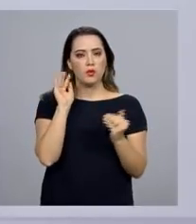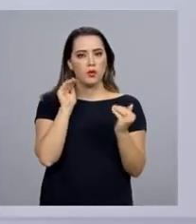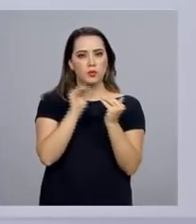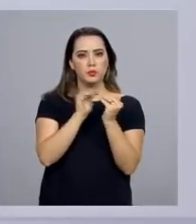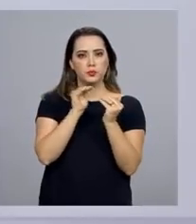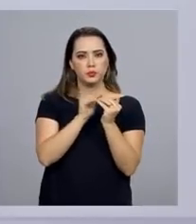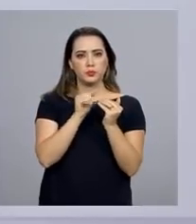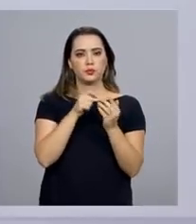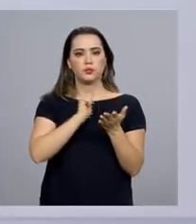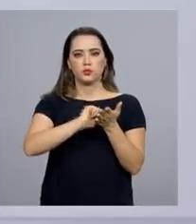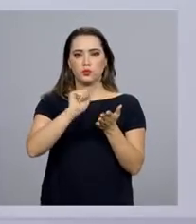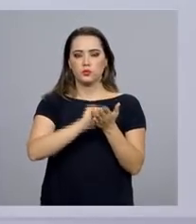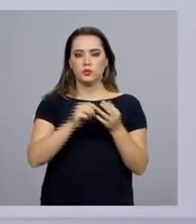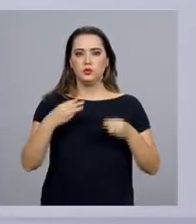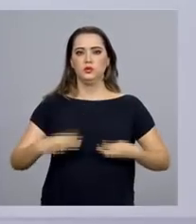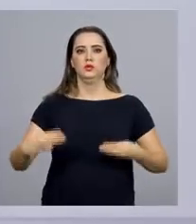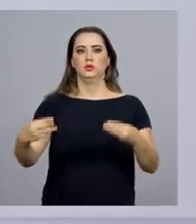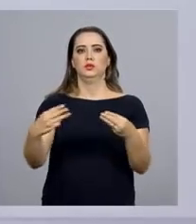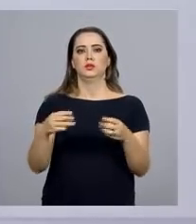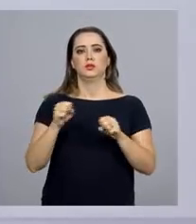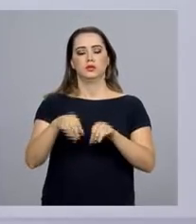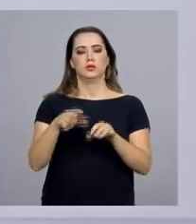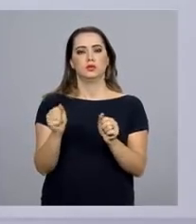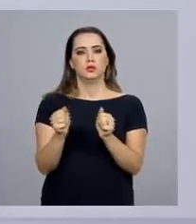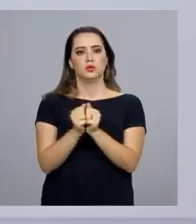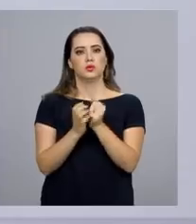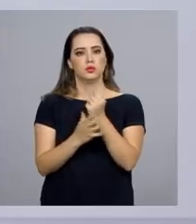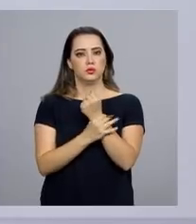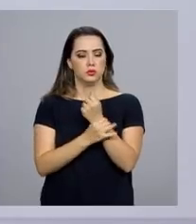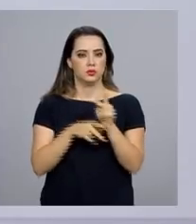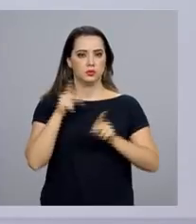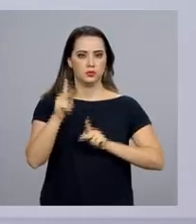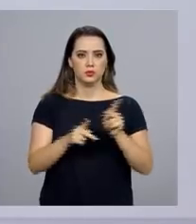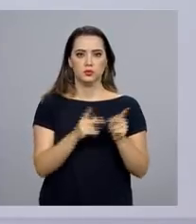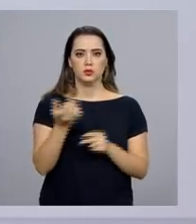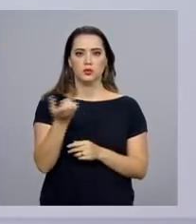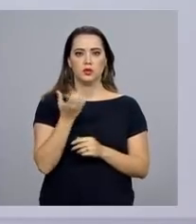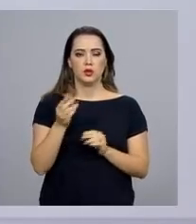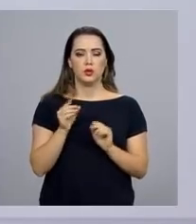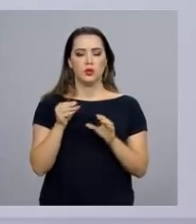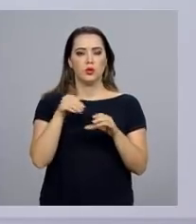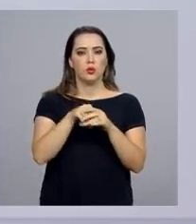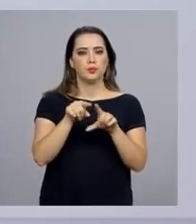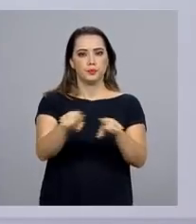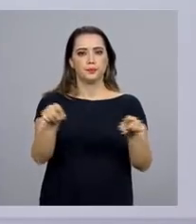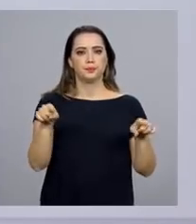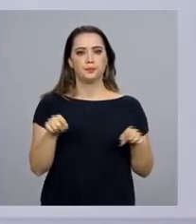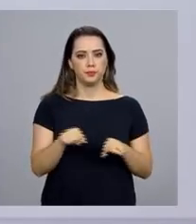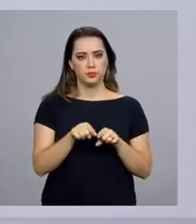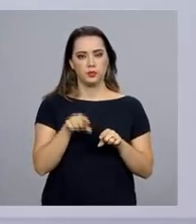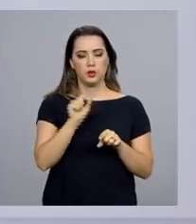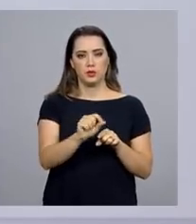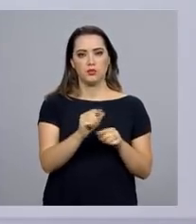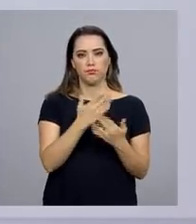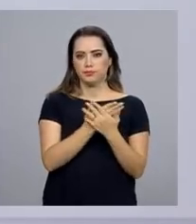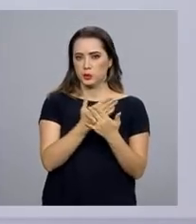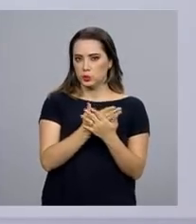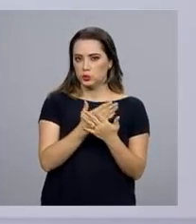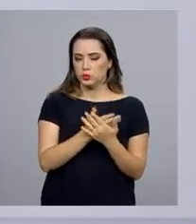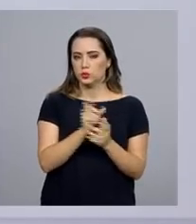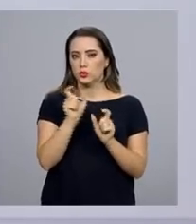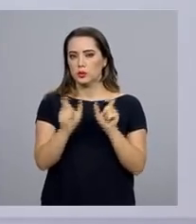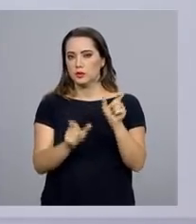da educação e da segurança pública a iniciativa pretende colocar dentro da sala de aula a população que cumprir pena nos presídios